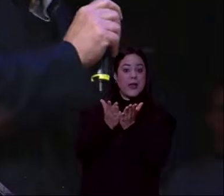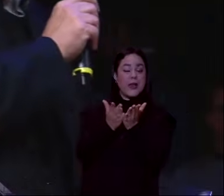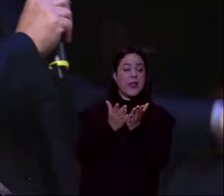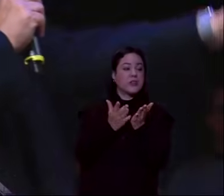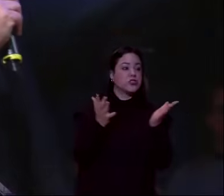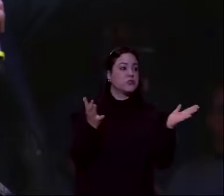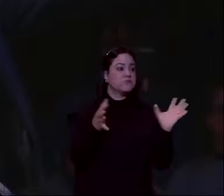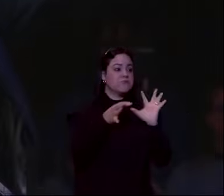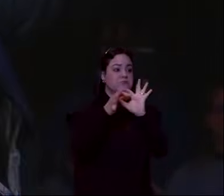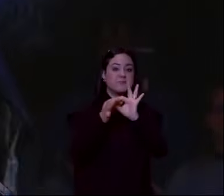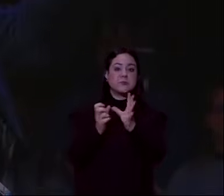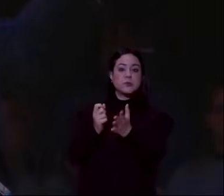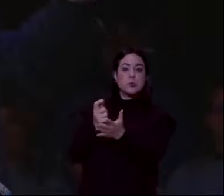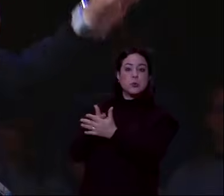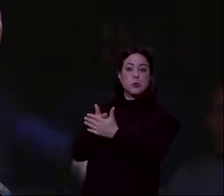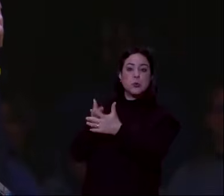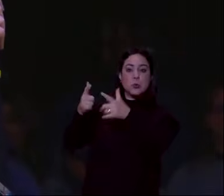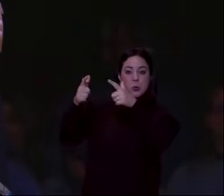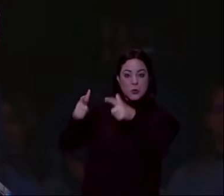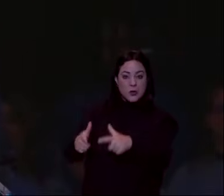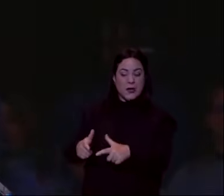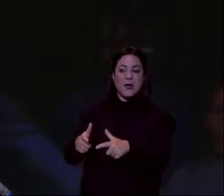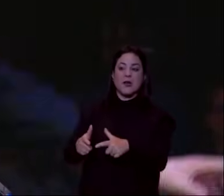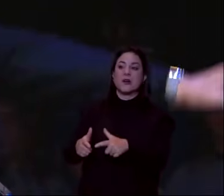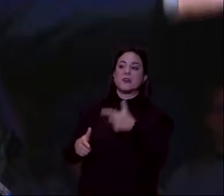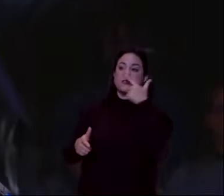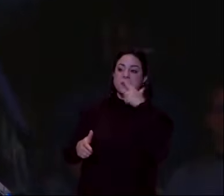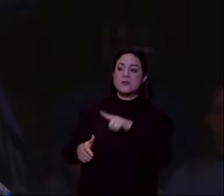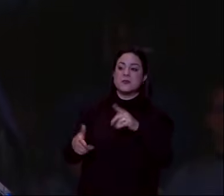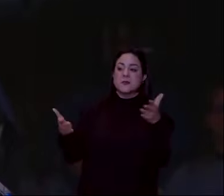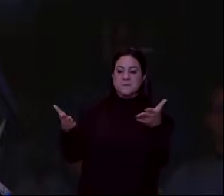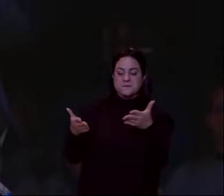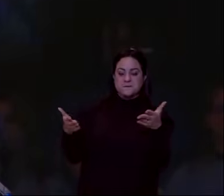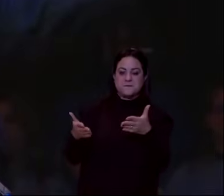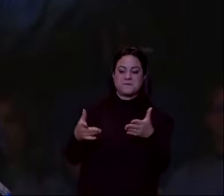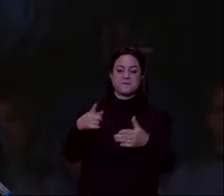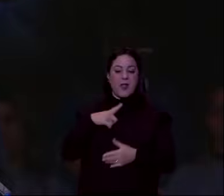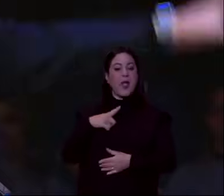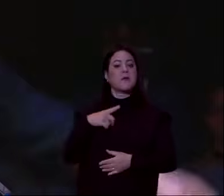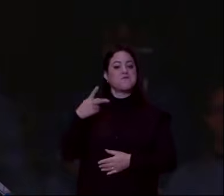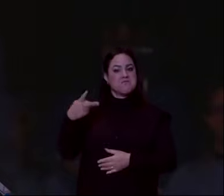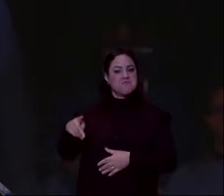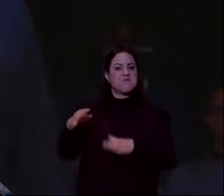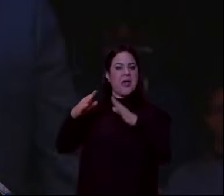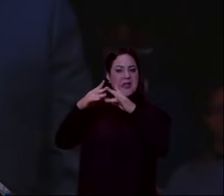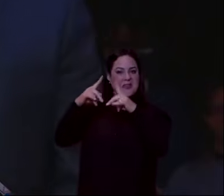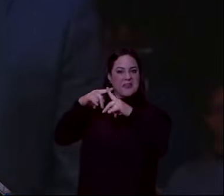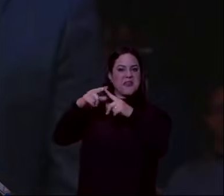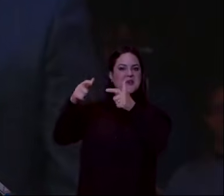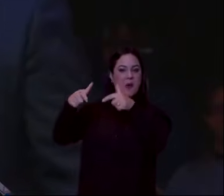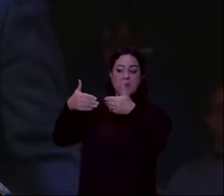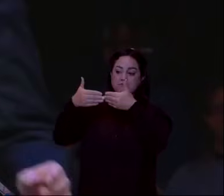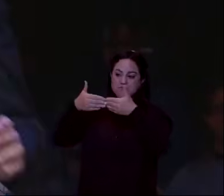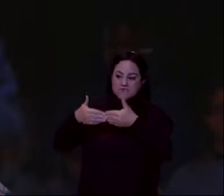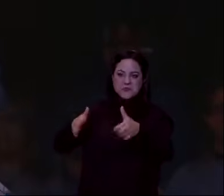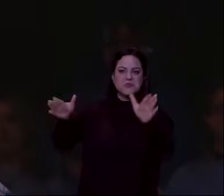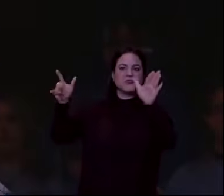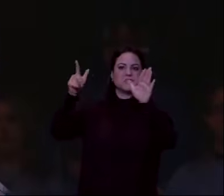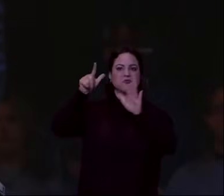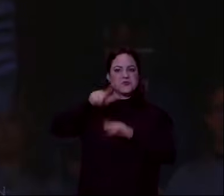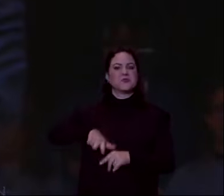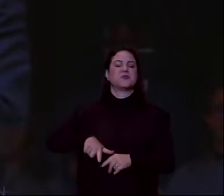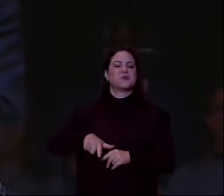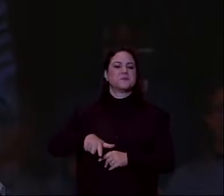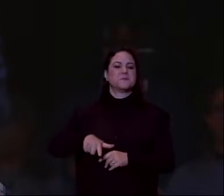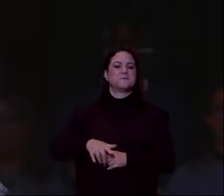várias igrejas e compraram a propriedade de volta. E hoje uma igreja funciona dentro daquele lugar. E aí a